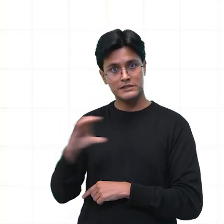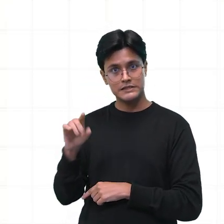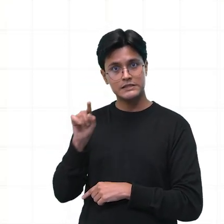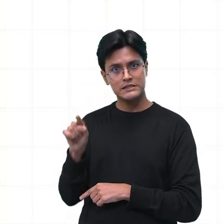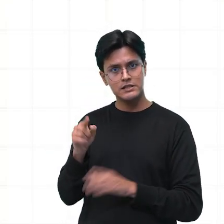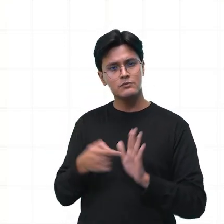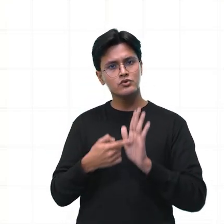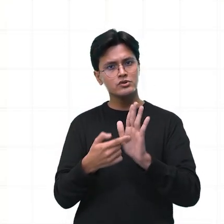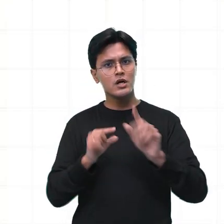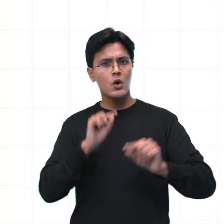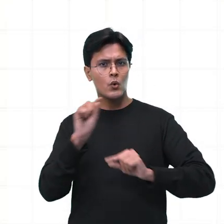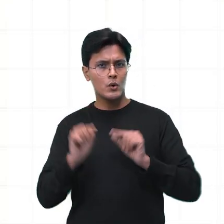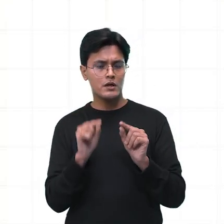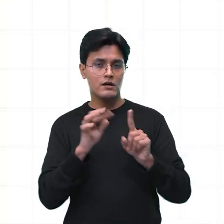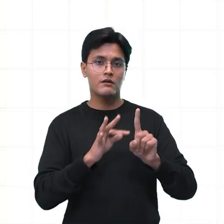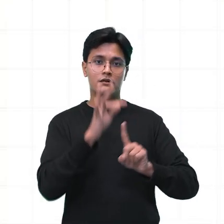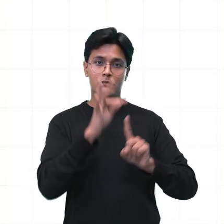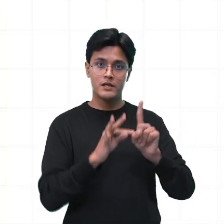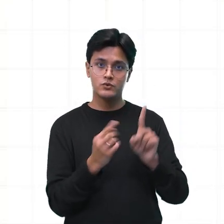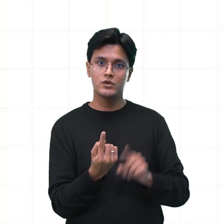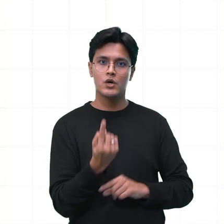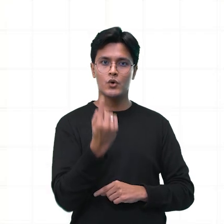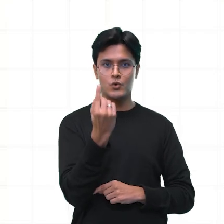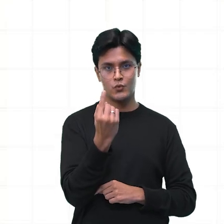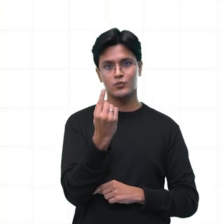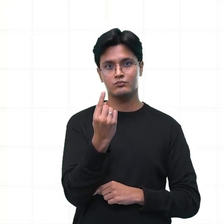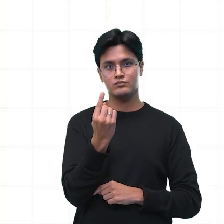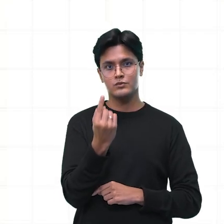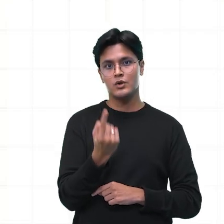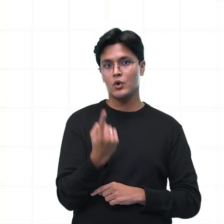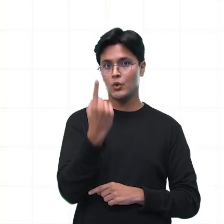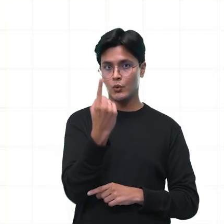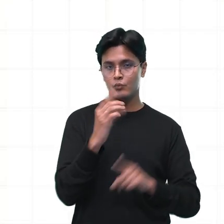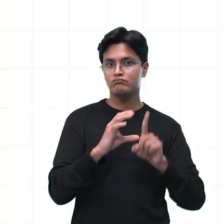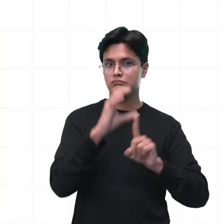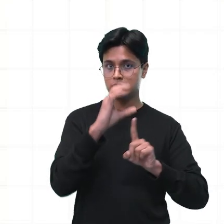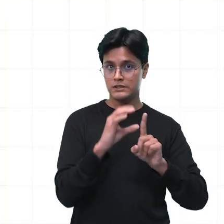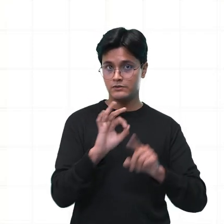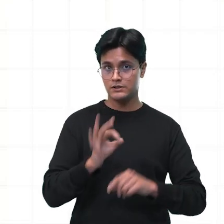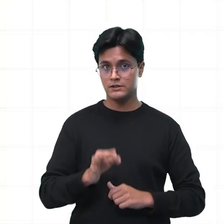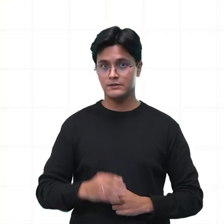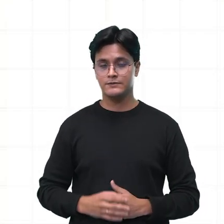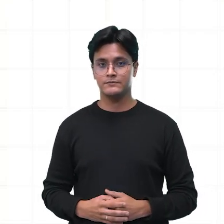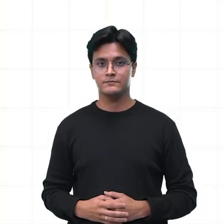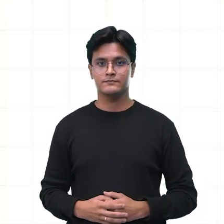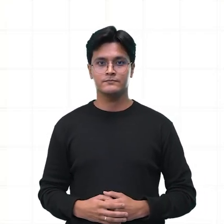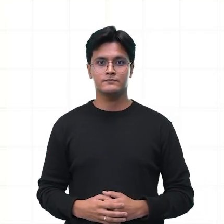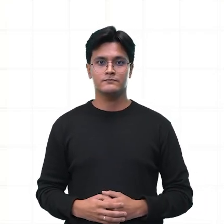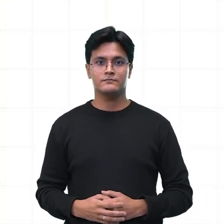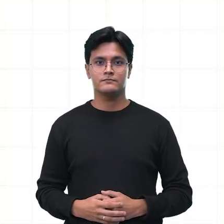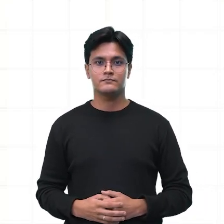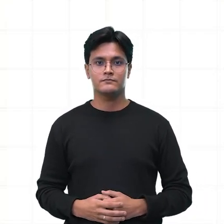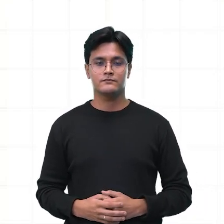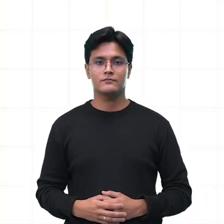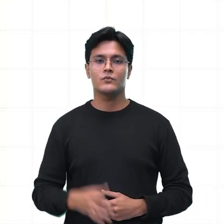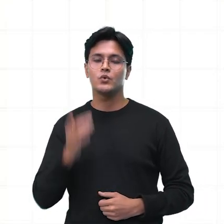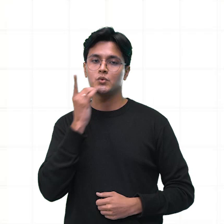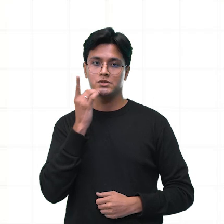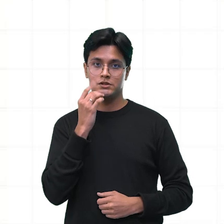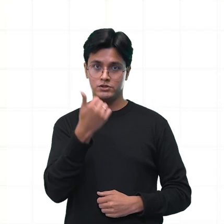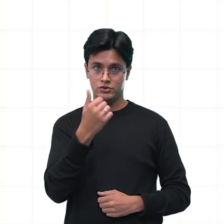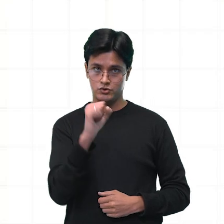indicava a temperatura de 1 gra 1 gra C isso aqui no dia